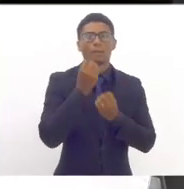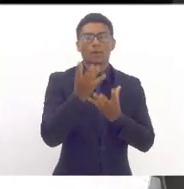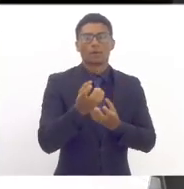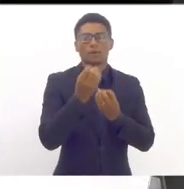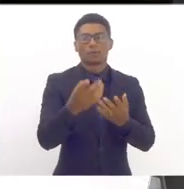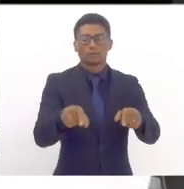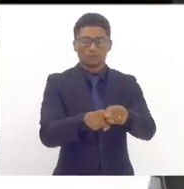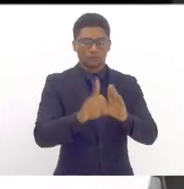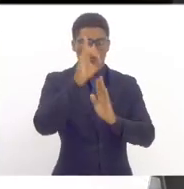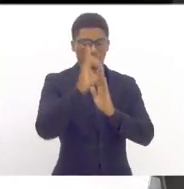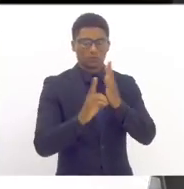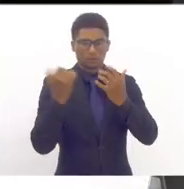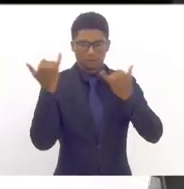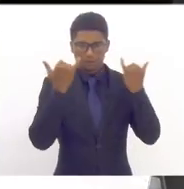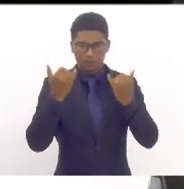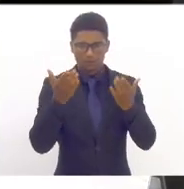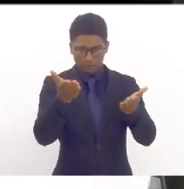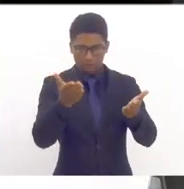à informação,